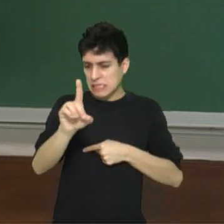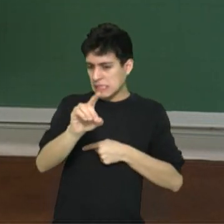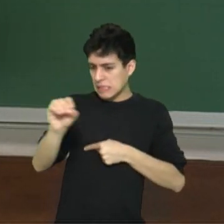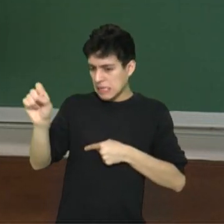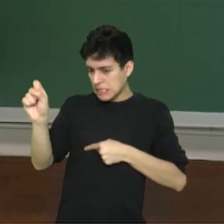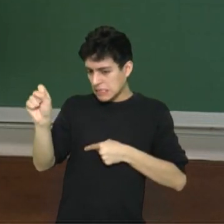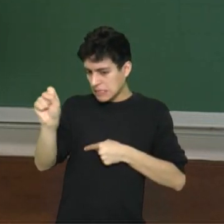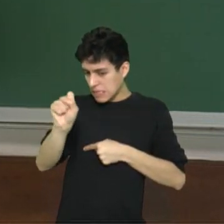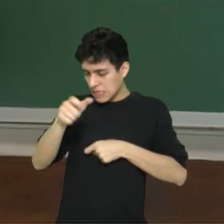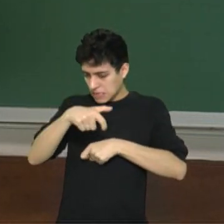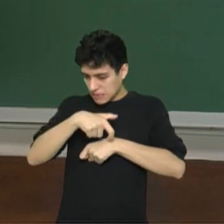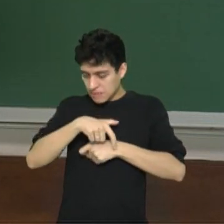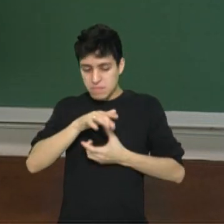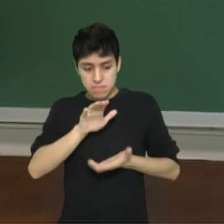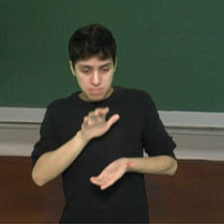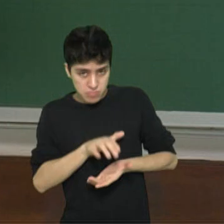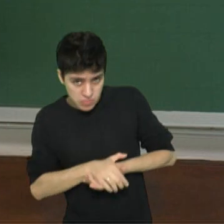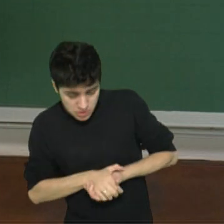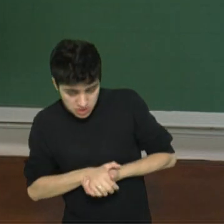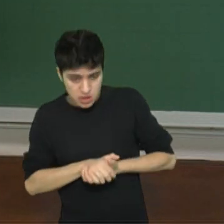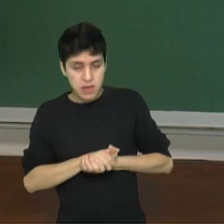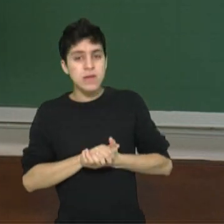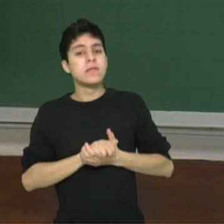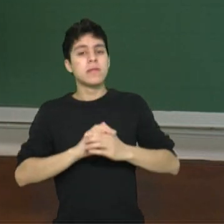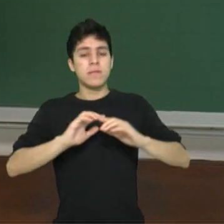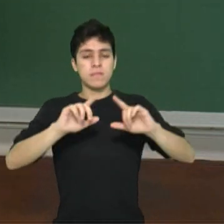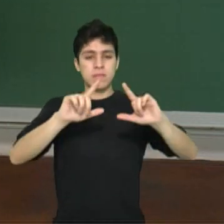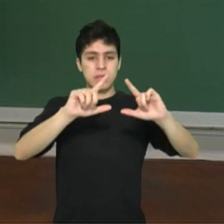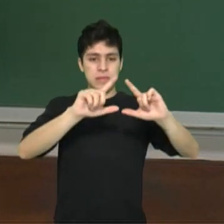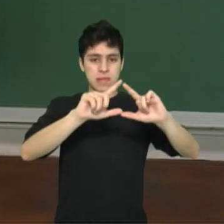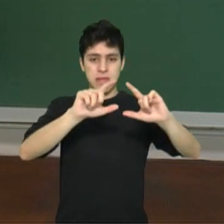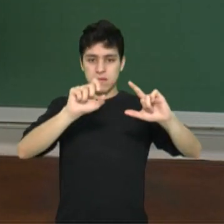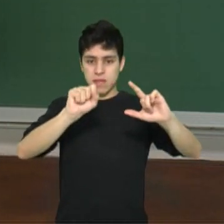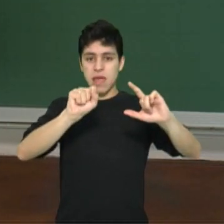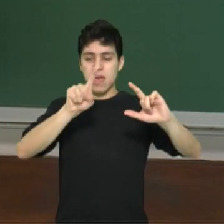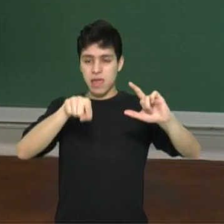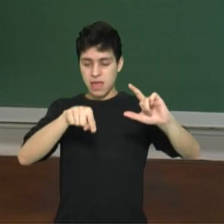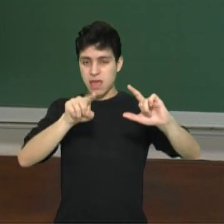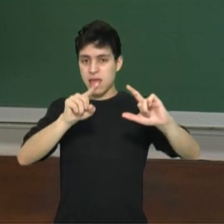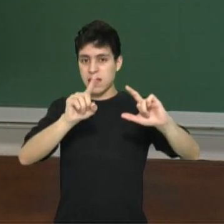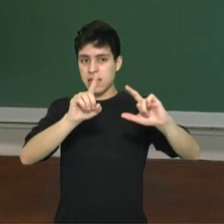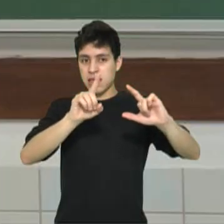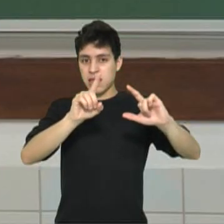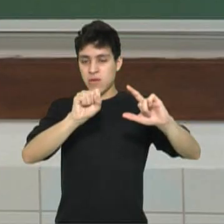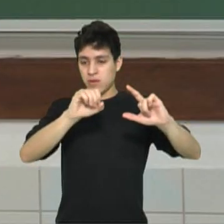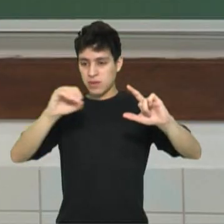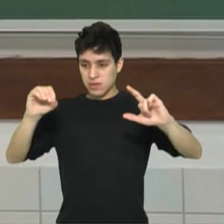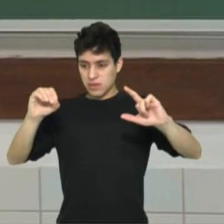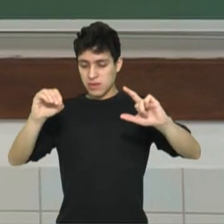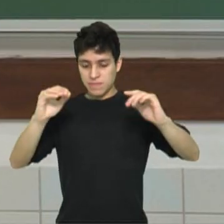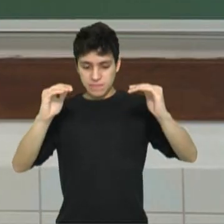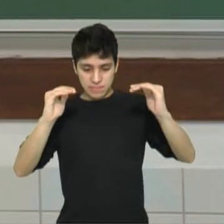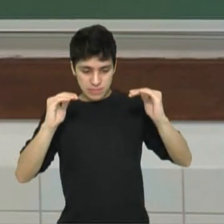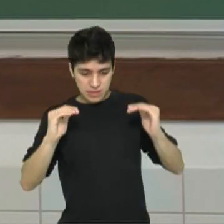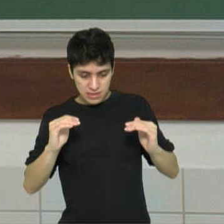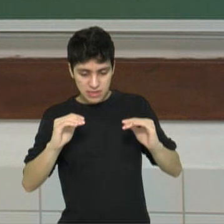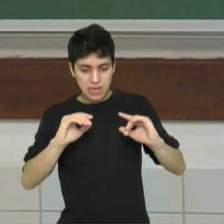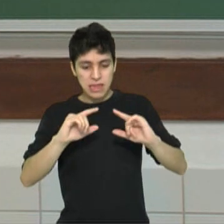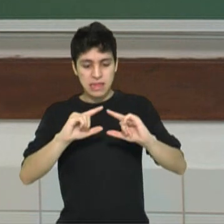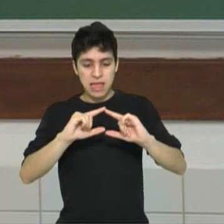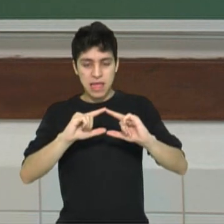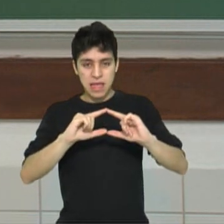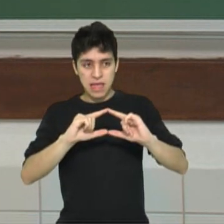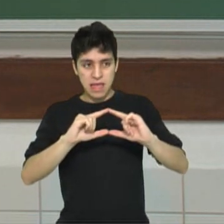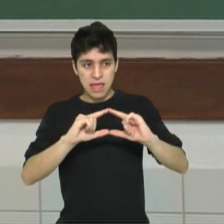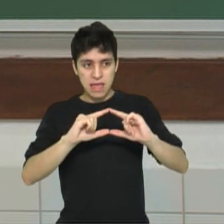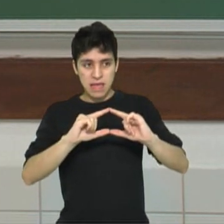segundos. Então, 800 metros é o ΔS. 100 segundos é o ΔT. Foi o intervalo de tempo que ele gastou